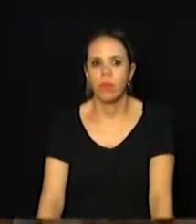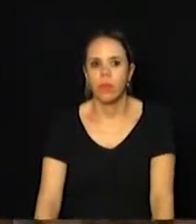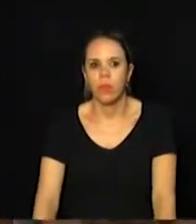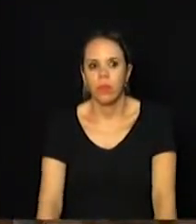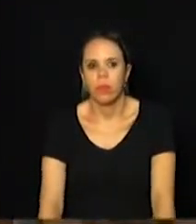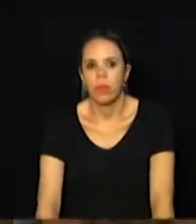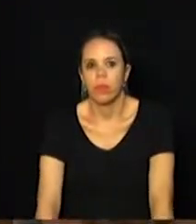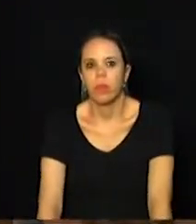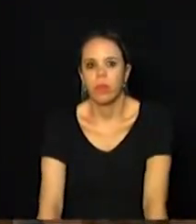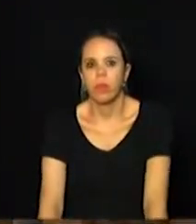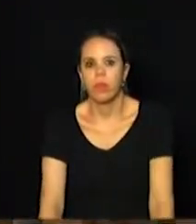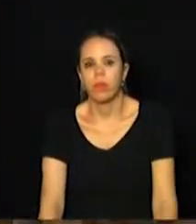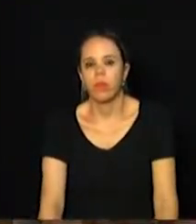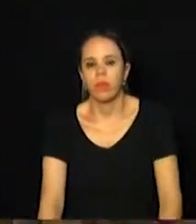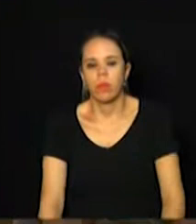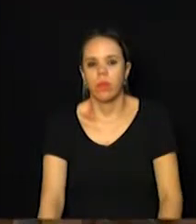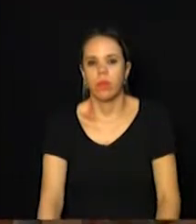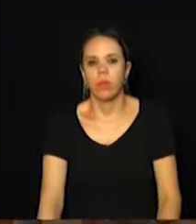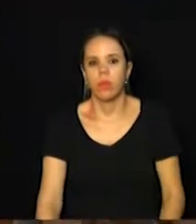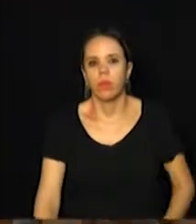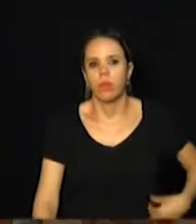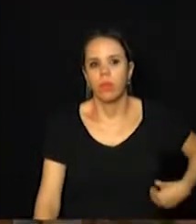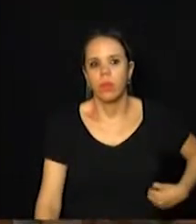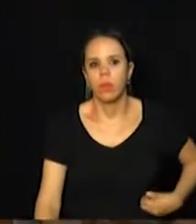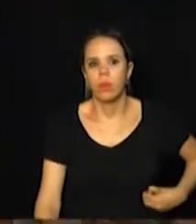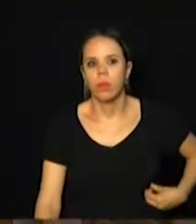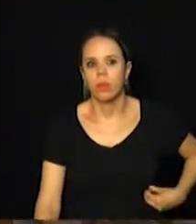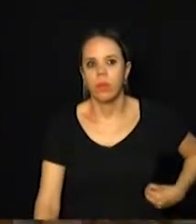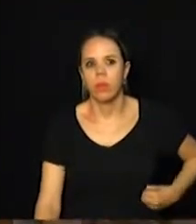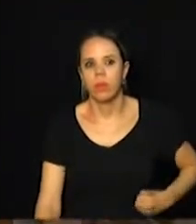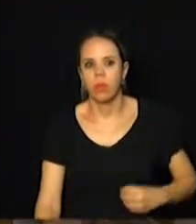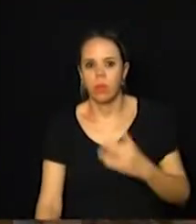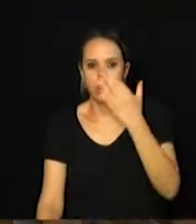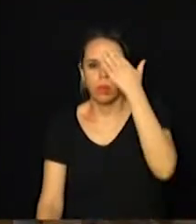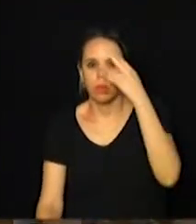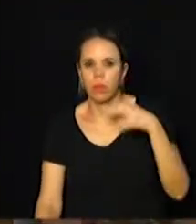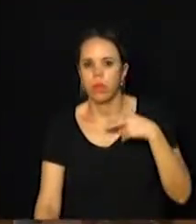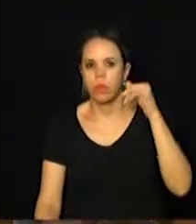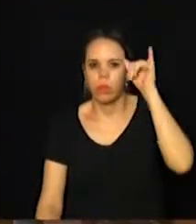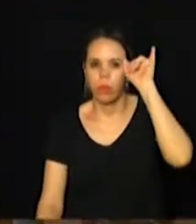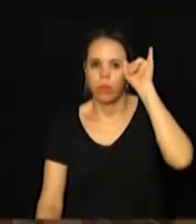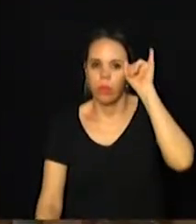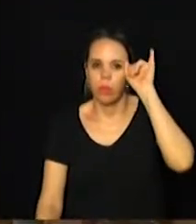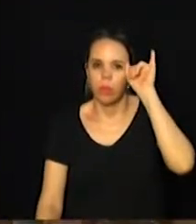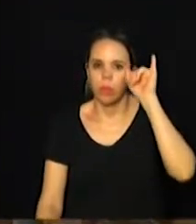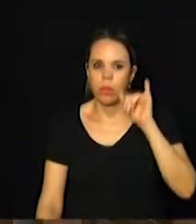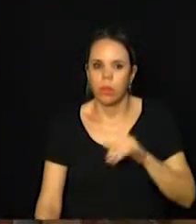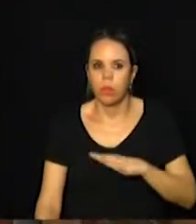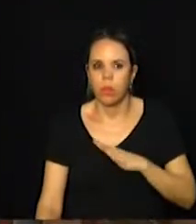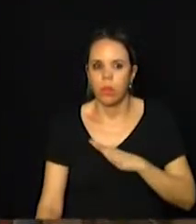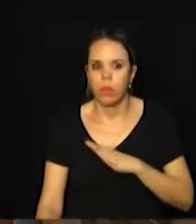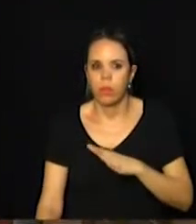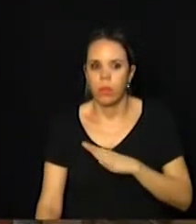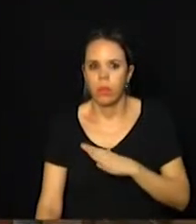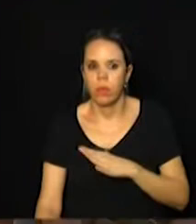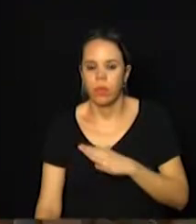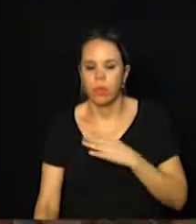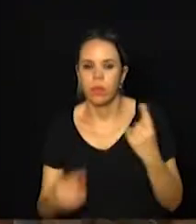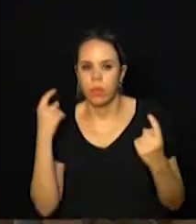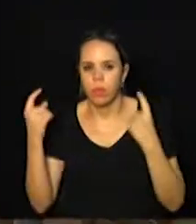E aí e obrigado vereador Paulo Búfalo Vereador atuante aqui também na nossa cidade